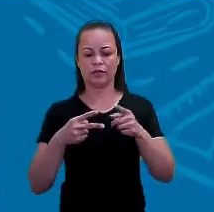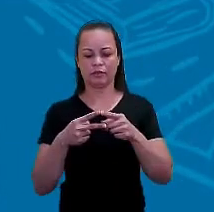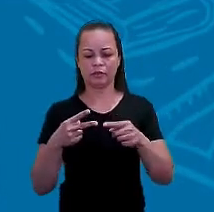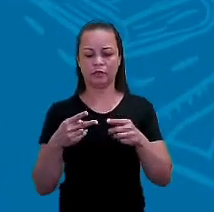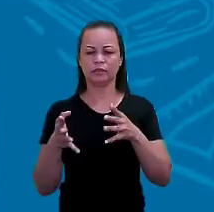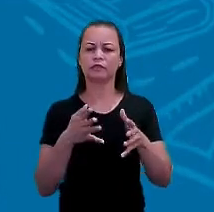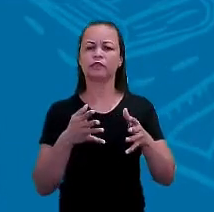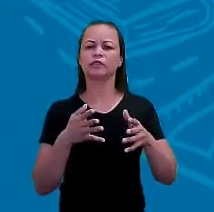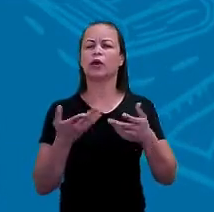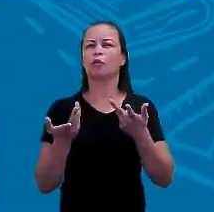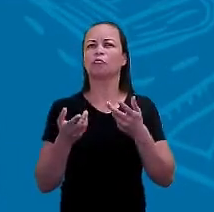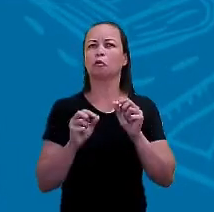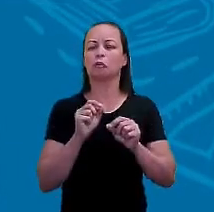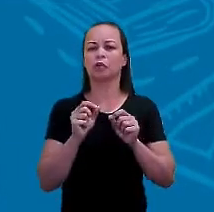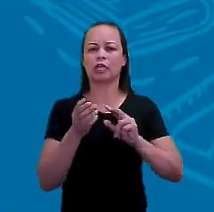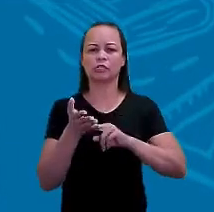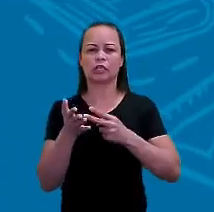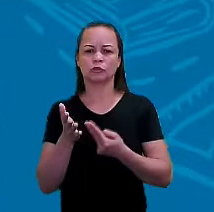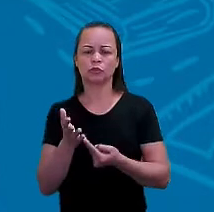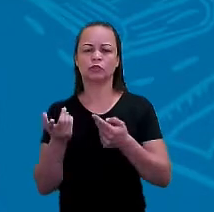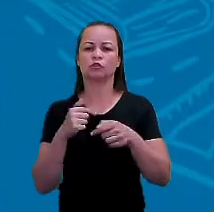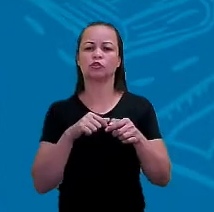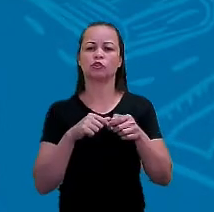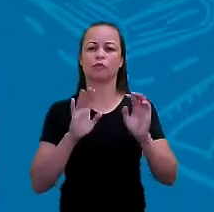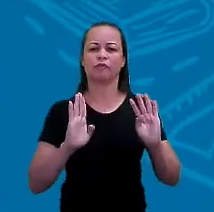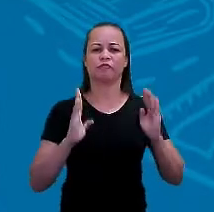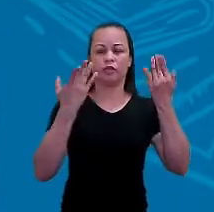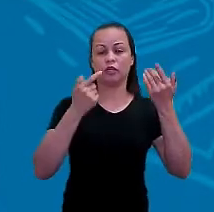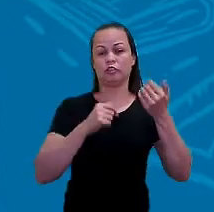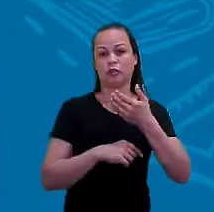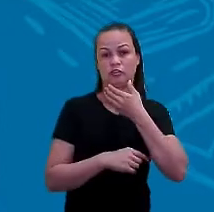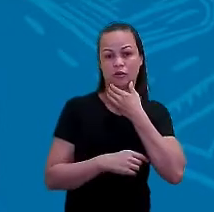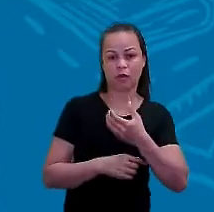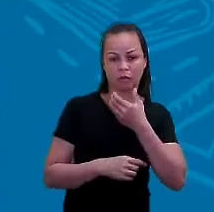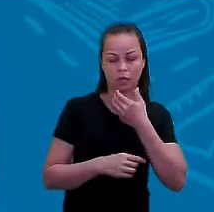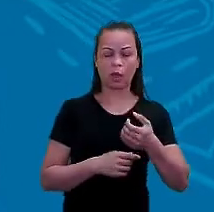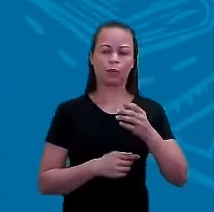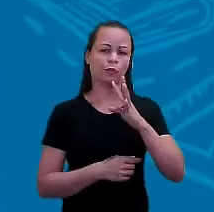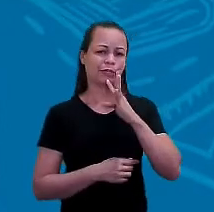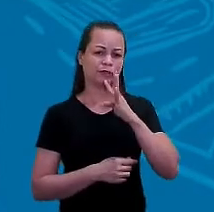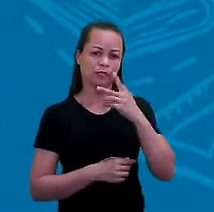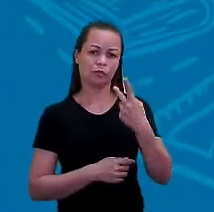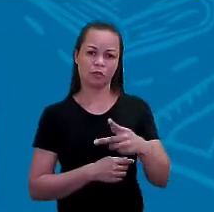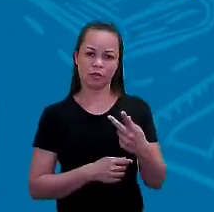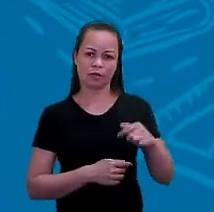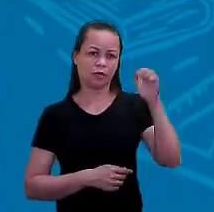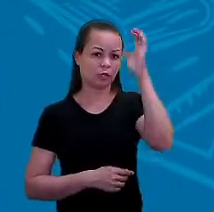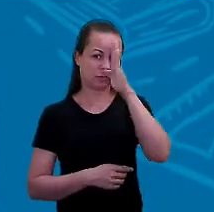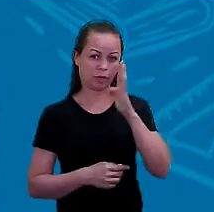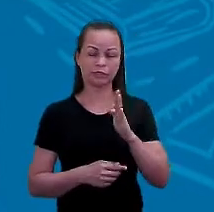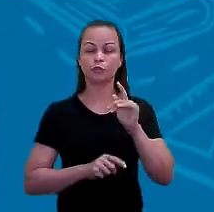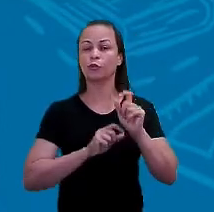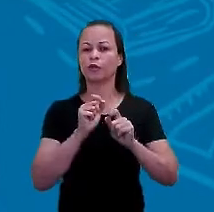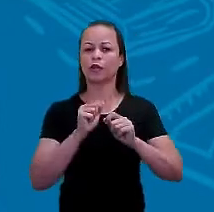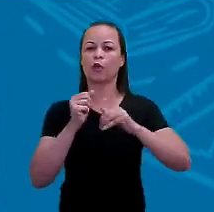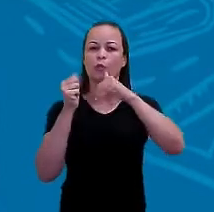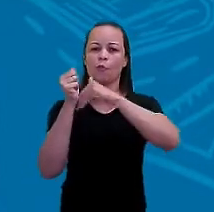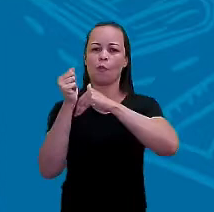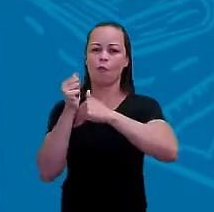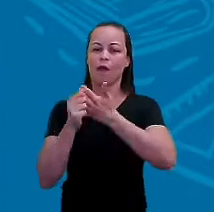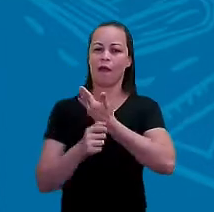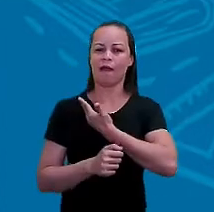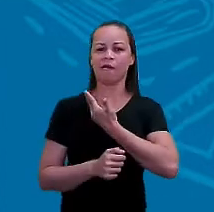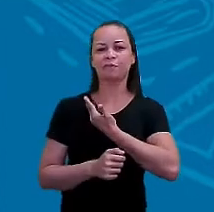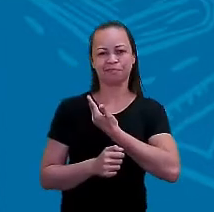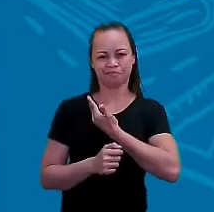as tradições, né? A festa de Natal, aquela que a gente conhece aqui no Brasil como o amigo secreto. Vocês viram aí, né?